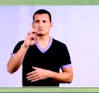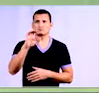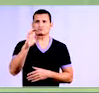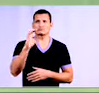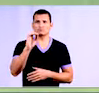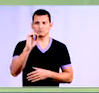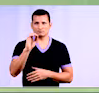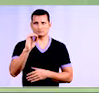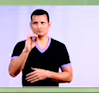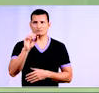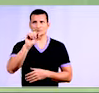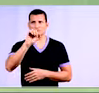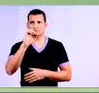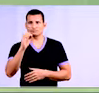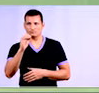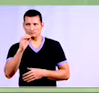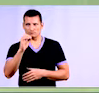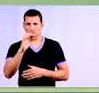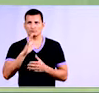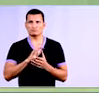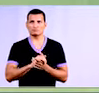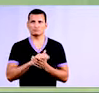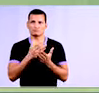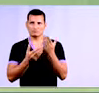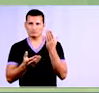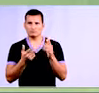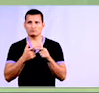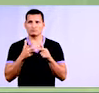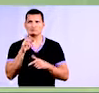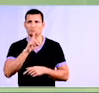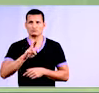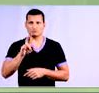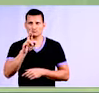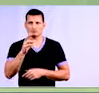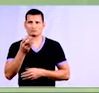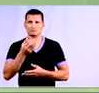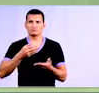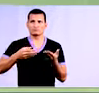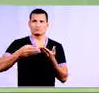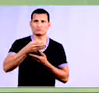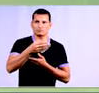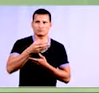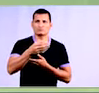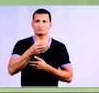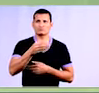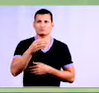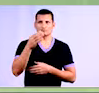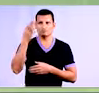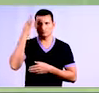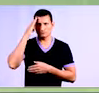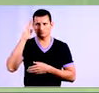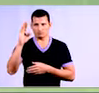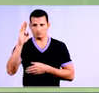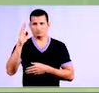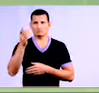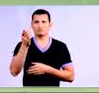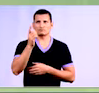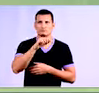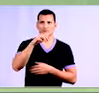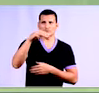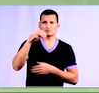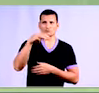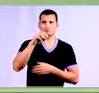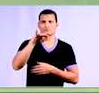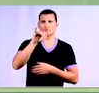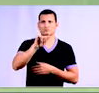o sistema operacional paga por estar utilizando essa troca, memória principal, memória secundária, para